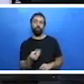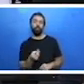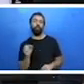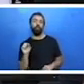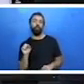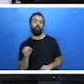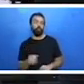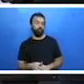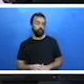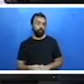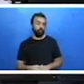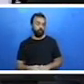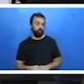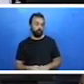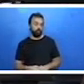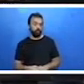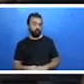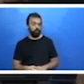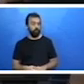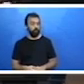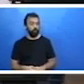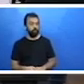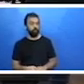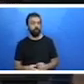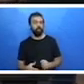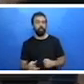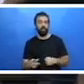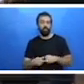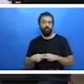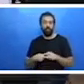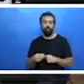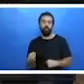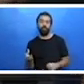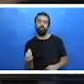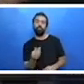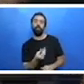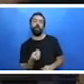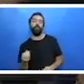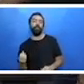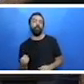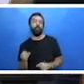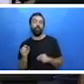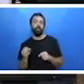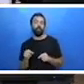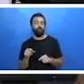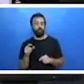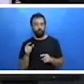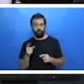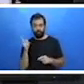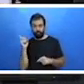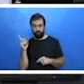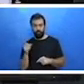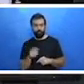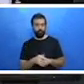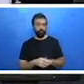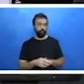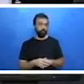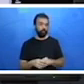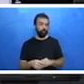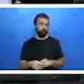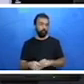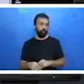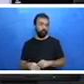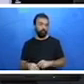ela, elas. O plural dos verbos no passado. Lembra do plural do verbo no passado? O que acontece? Olha aqui